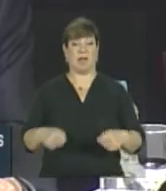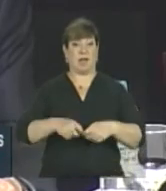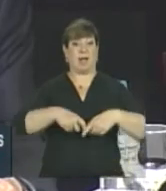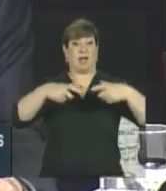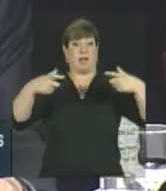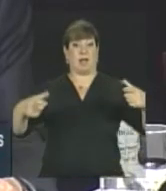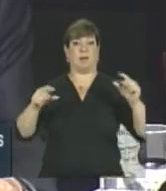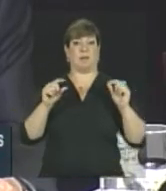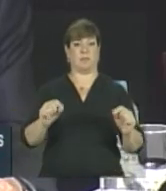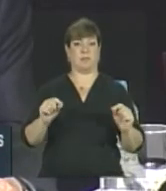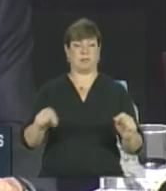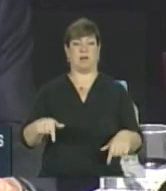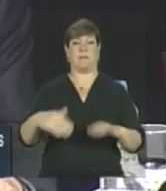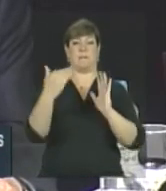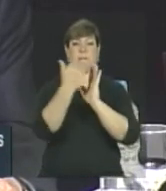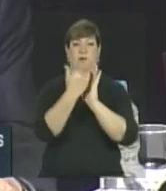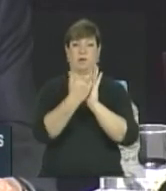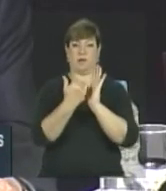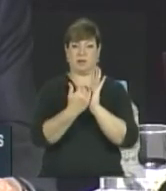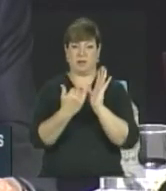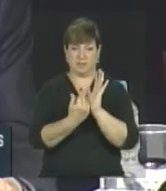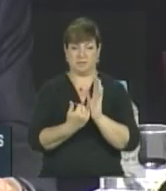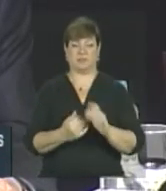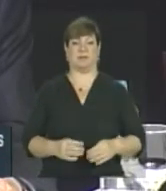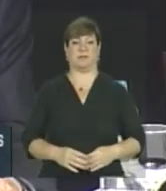ampliar o espectro do programa.